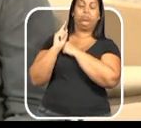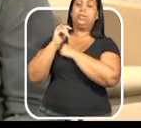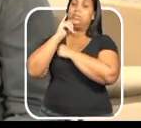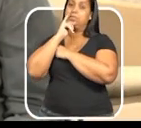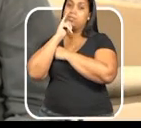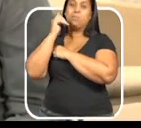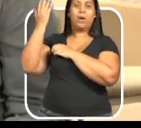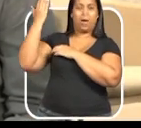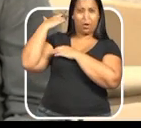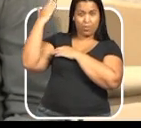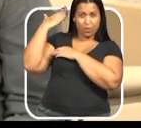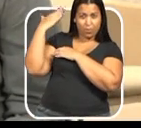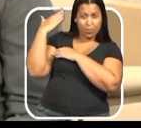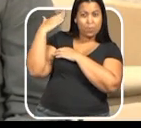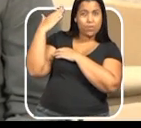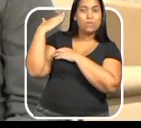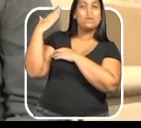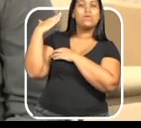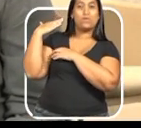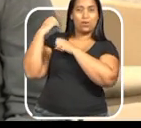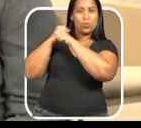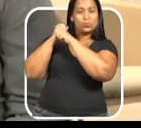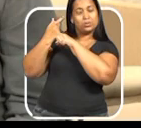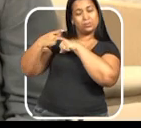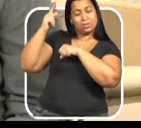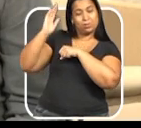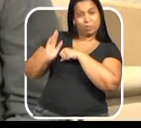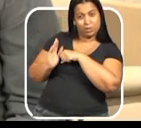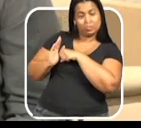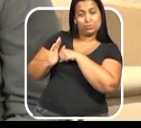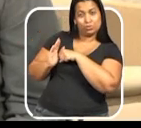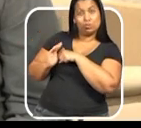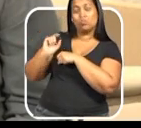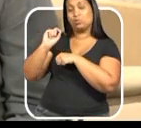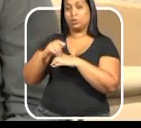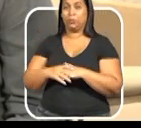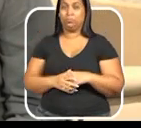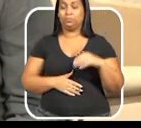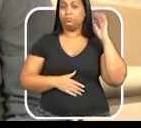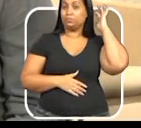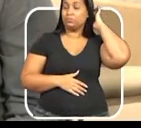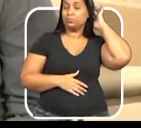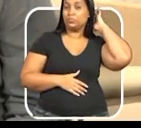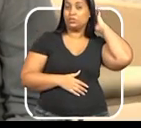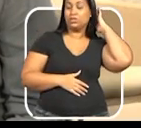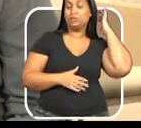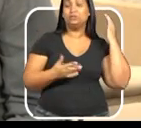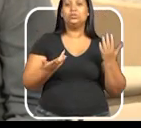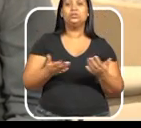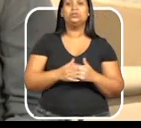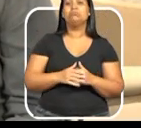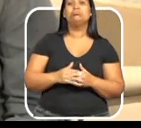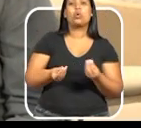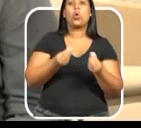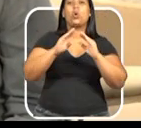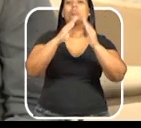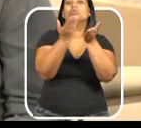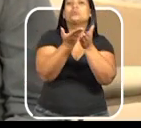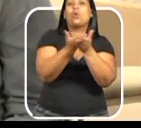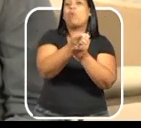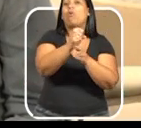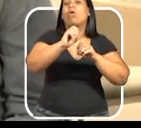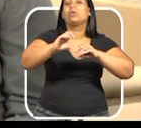vivenciamos aí nesses últimos anos no Brasil, né? De qual seja o papel da escola, o papel